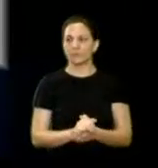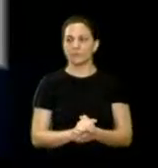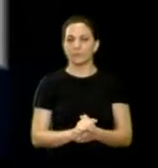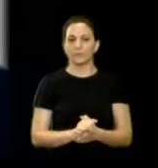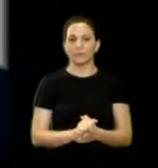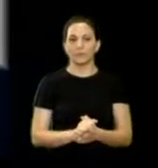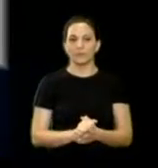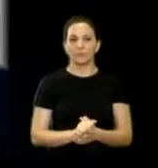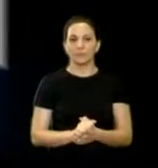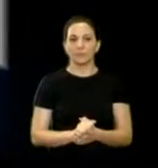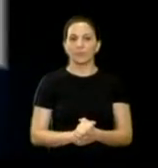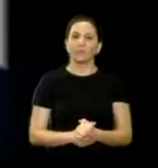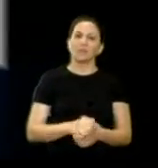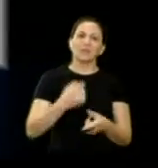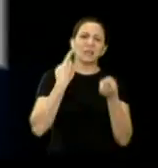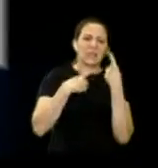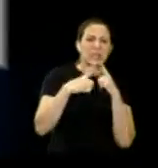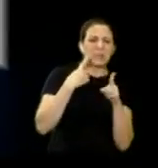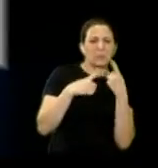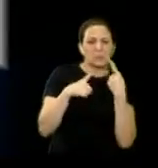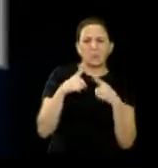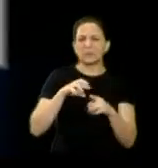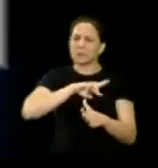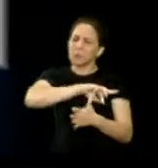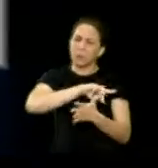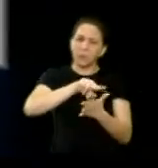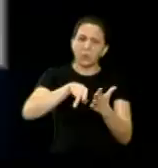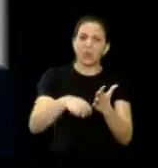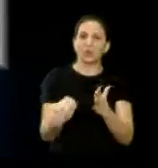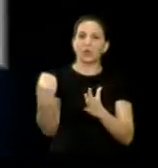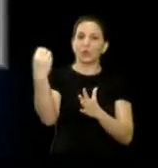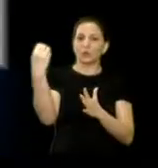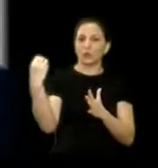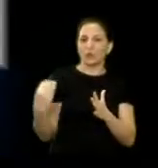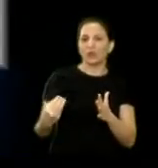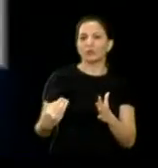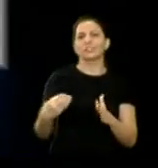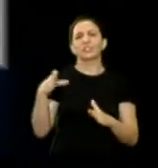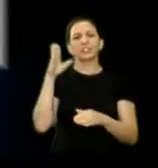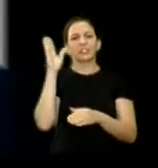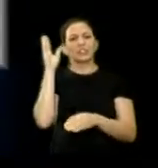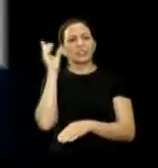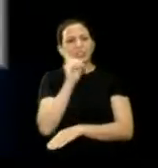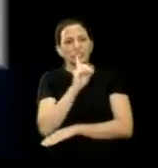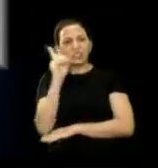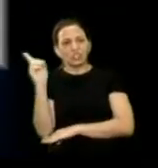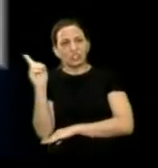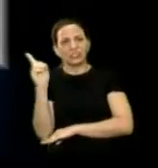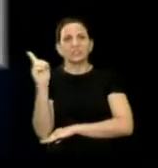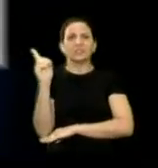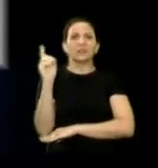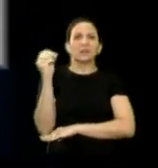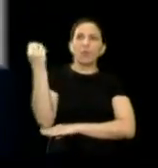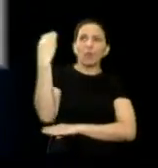Tivemos várias inúmeras reclamações, ponto de iluminação de dia acesa, noite apagada,